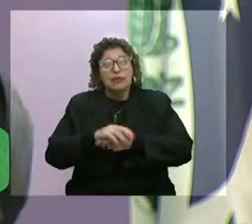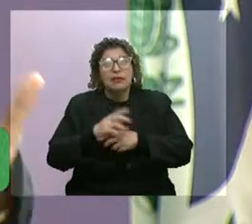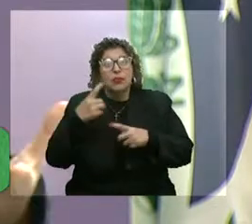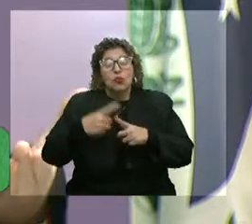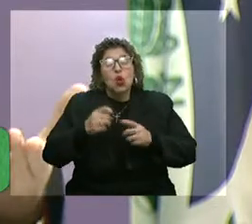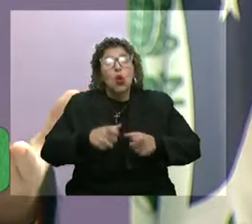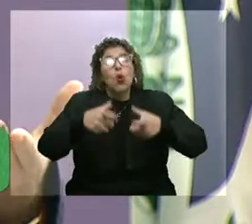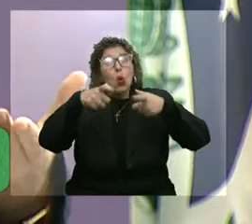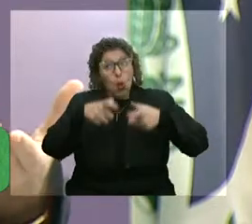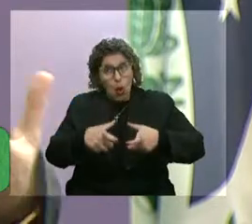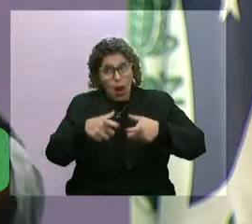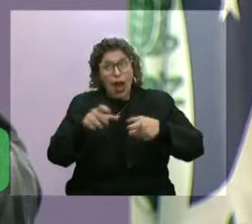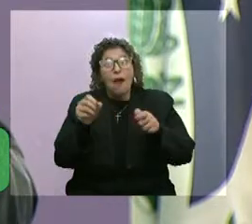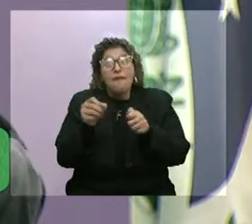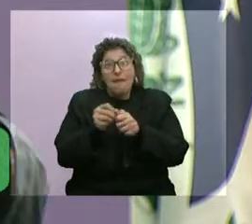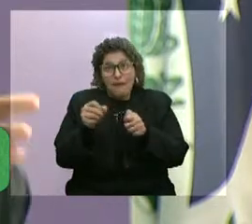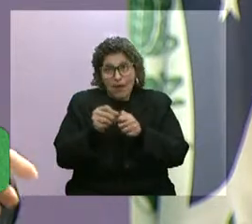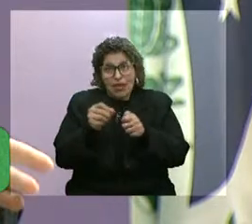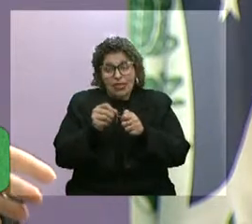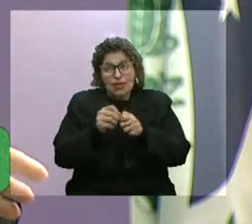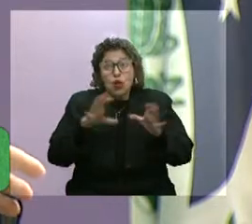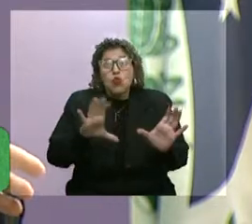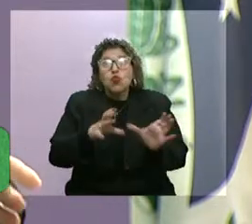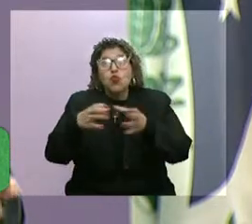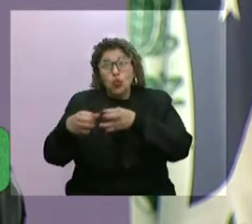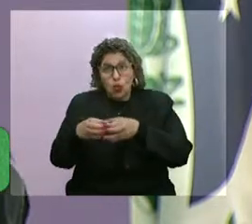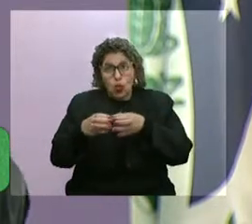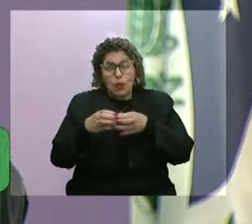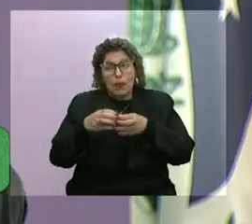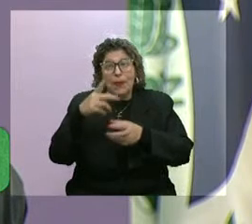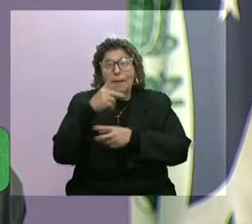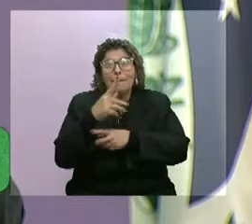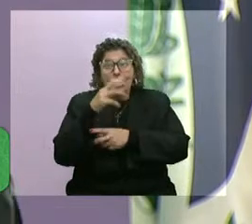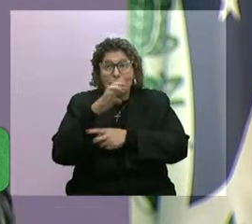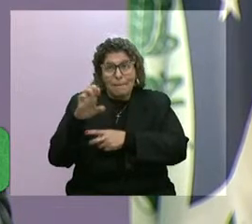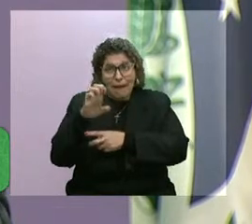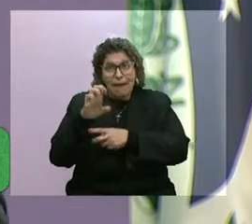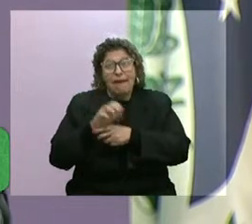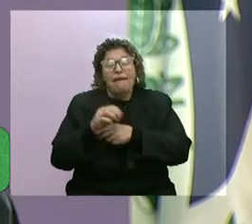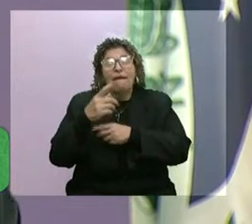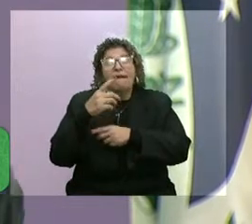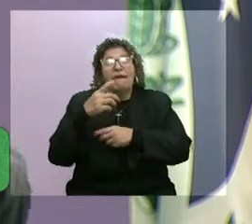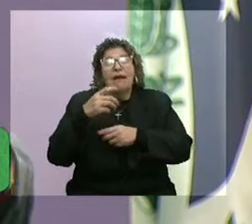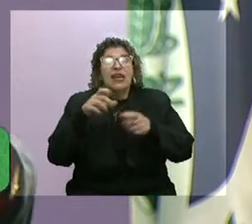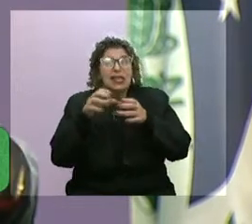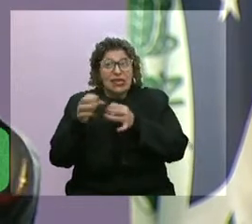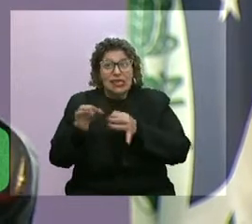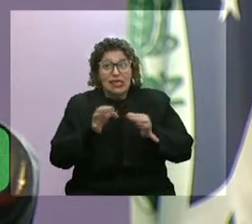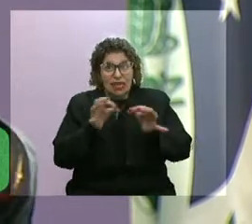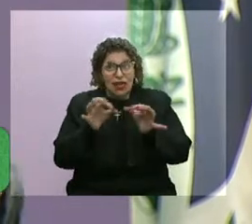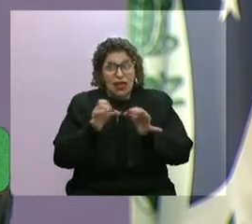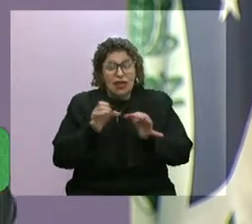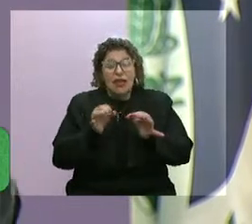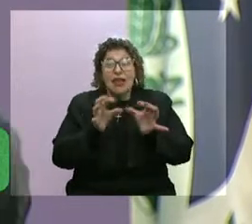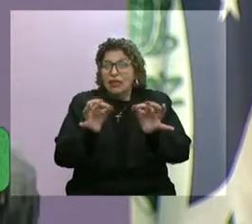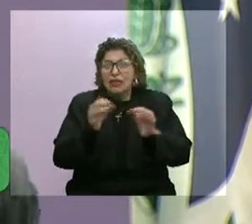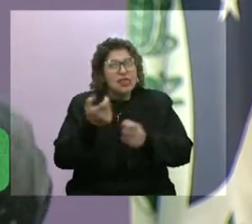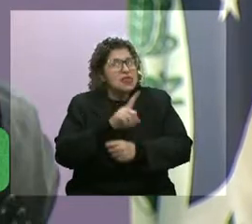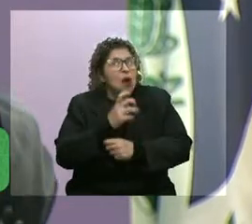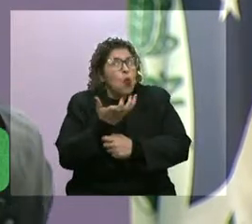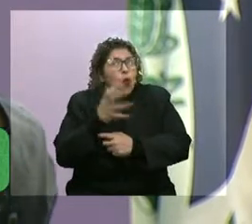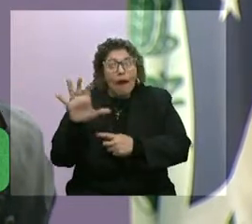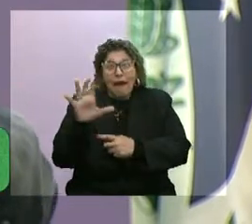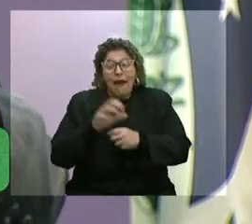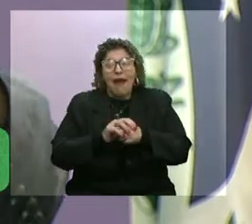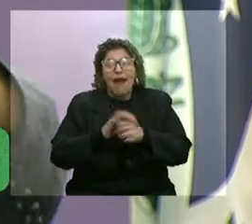no local que você vai fazer o mutirão do pré-câncer ou da mamografia, não é um local de atendimento COVID. Então, nós